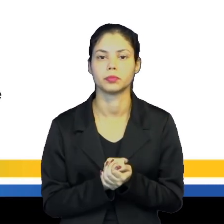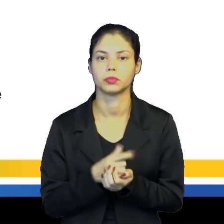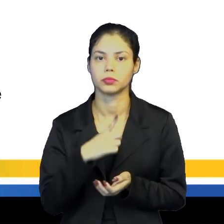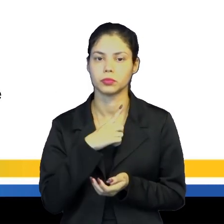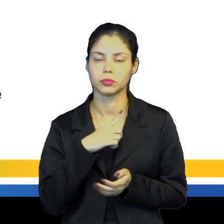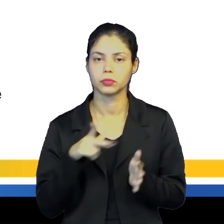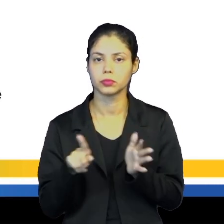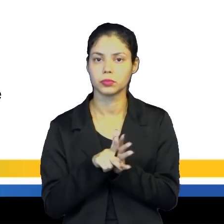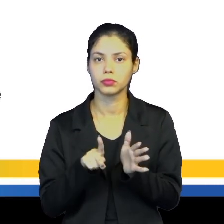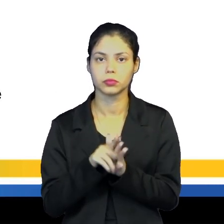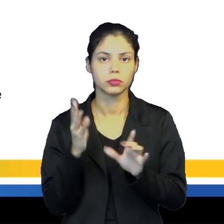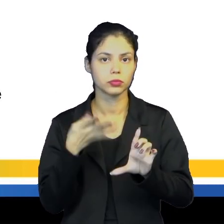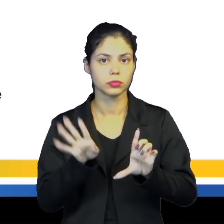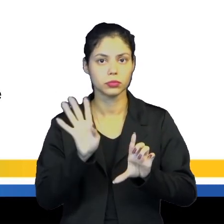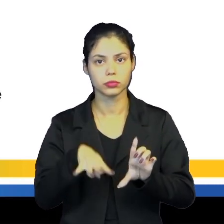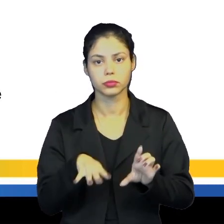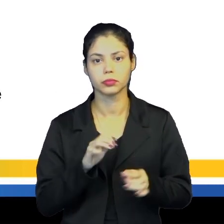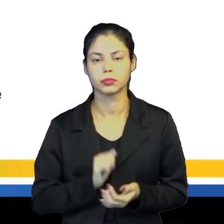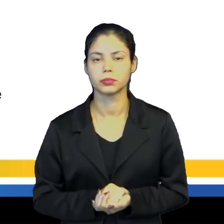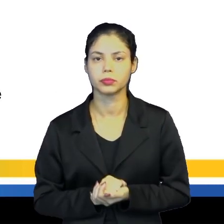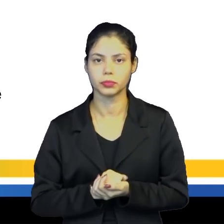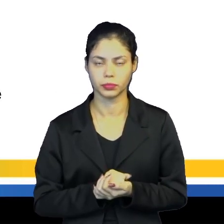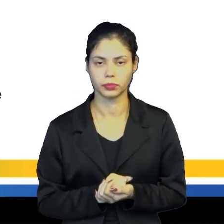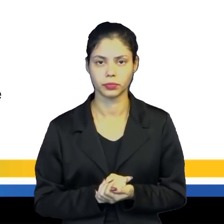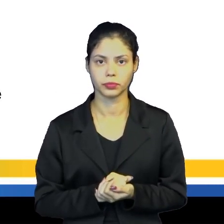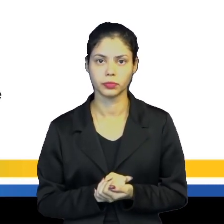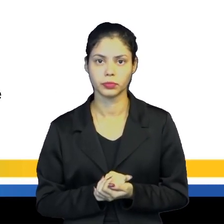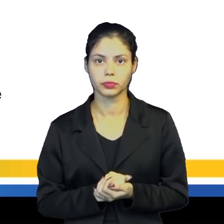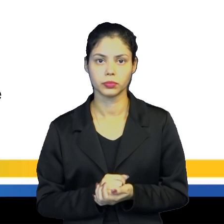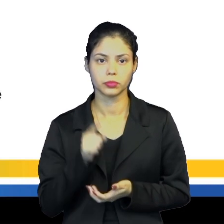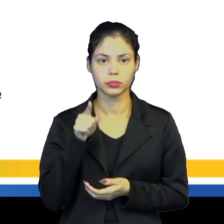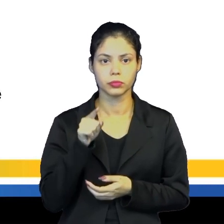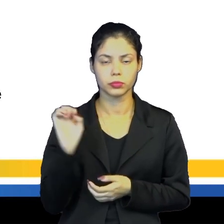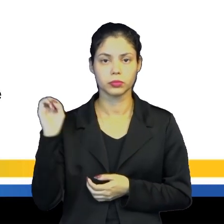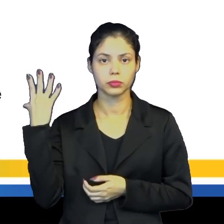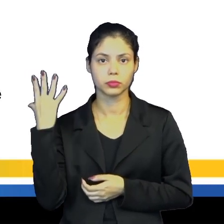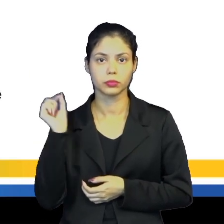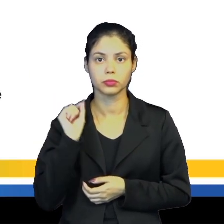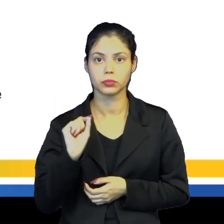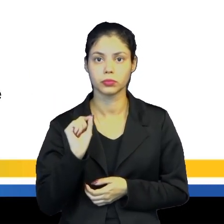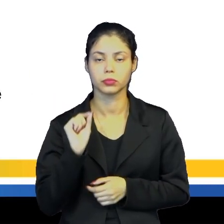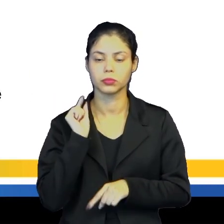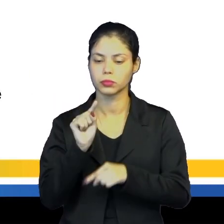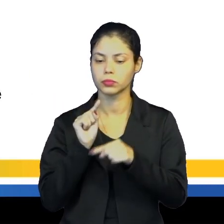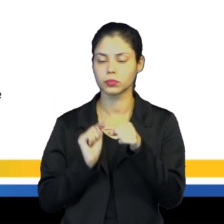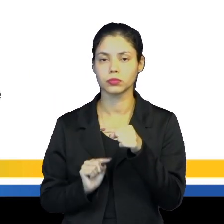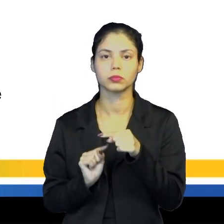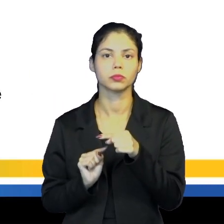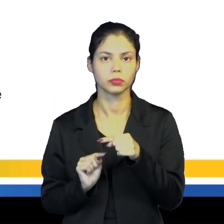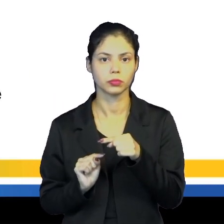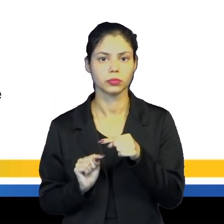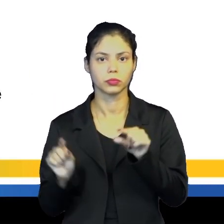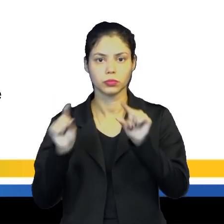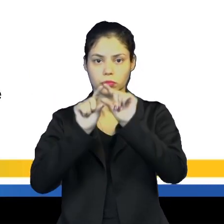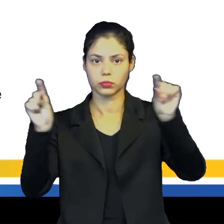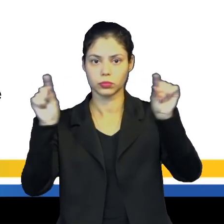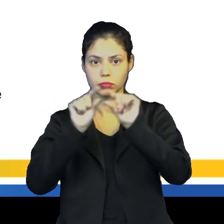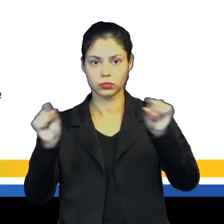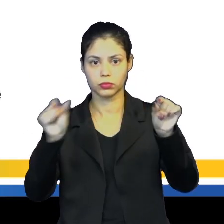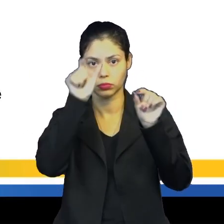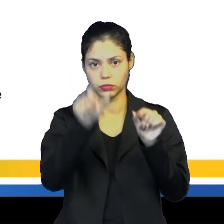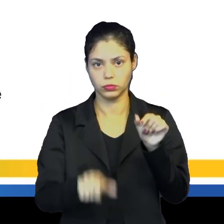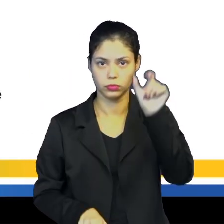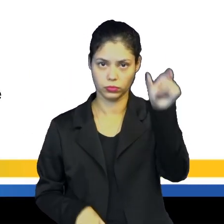colocado na tabela, tá? Então aí, nesse caso aí, vamos dividir as linhas e as